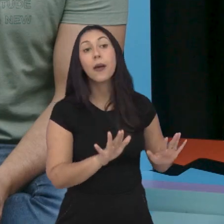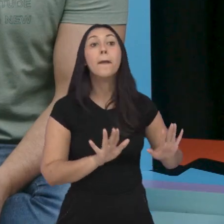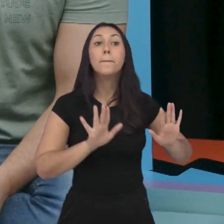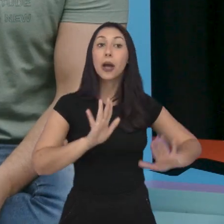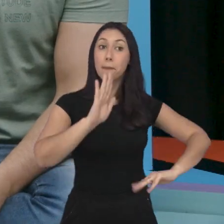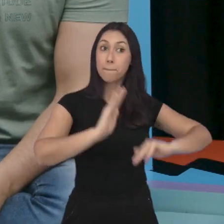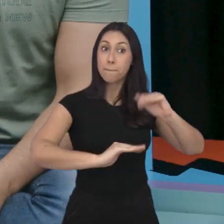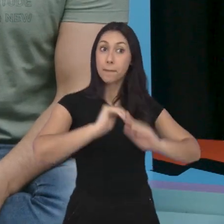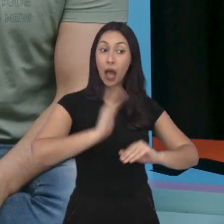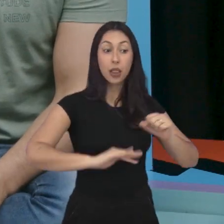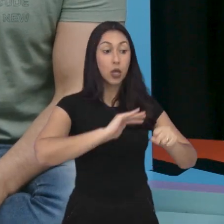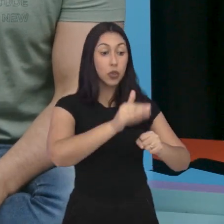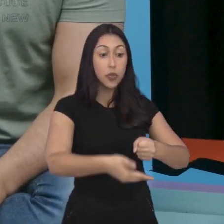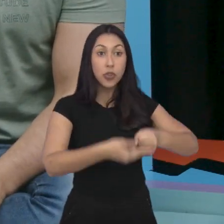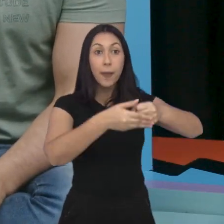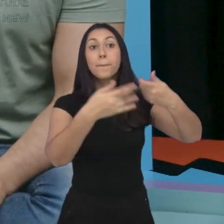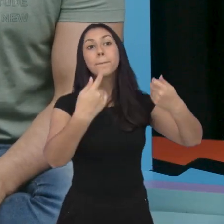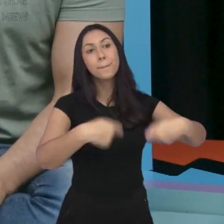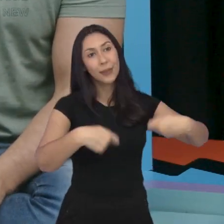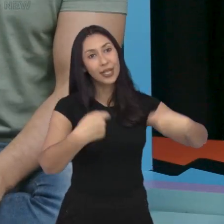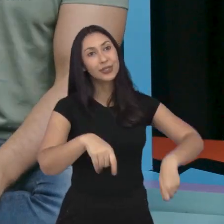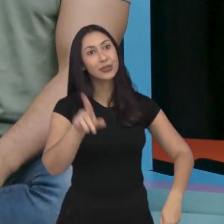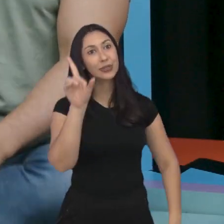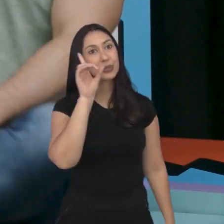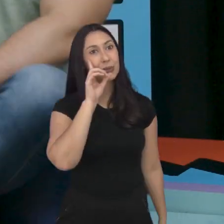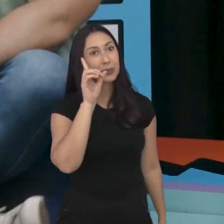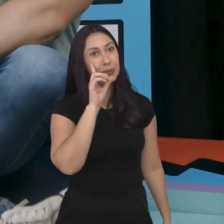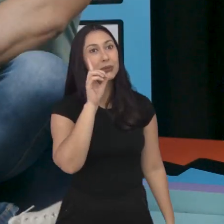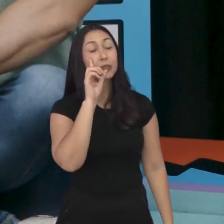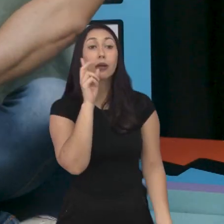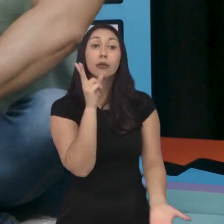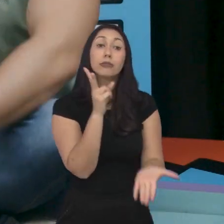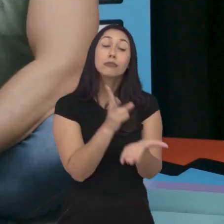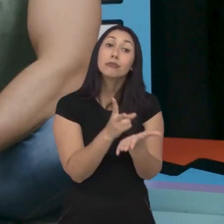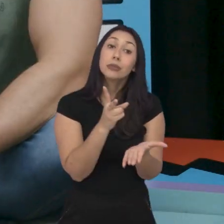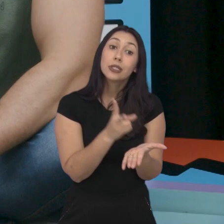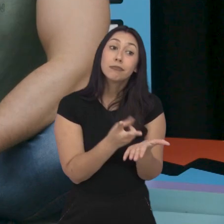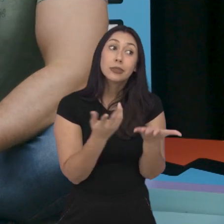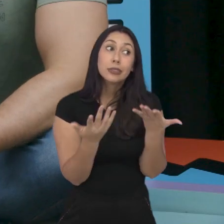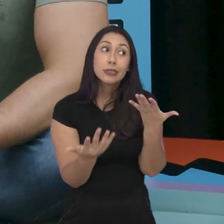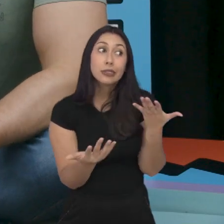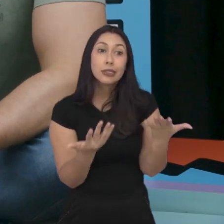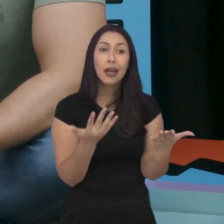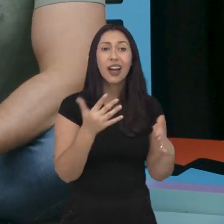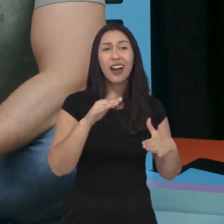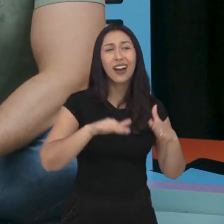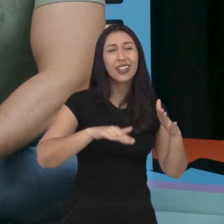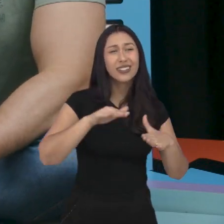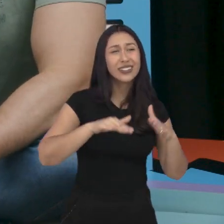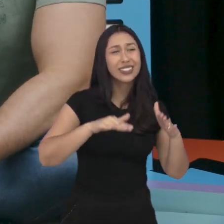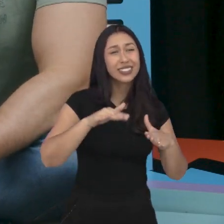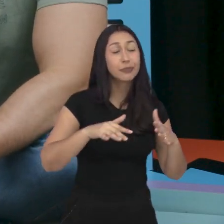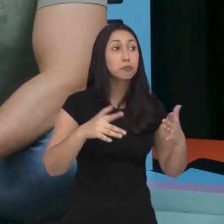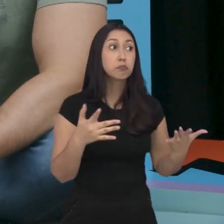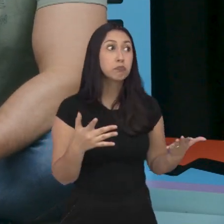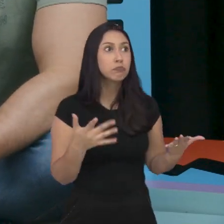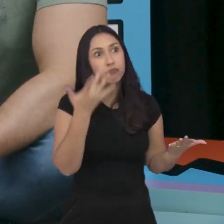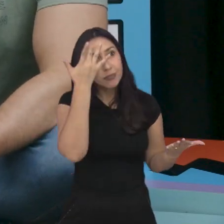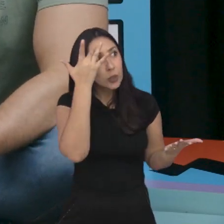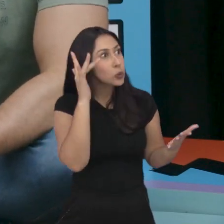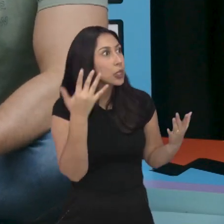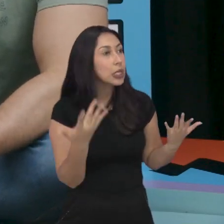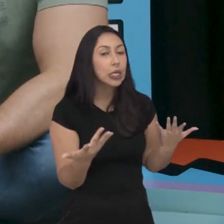práticas sustentáveis têm que fazer parte do nosso dia a dia, mesmo que em algum momento, né,